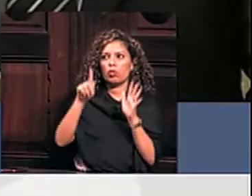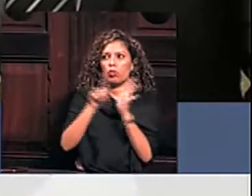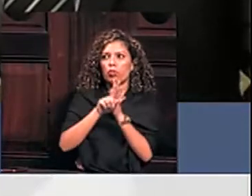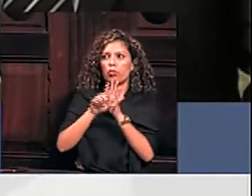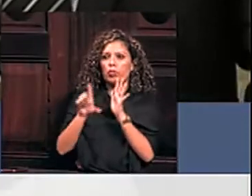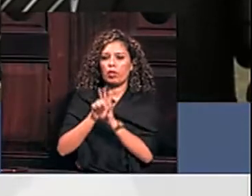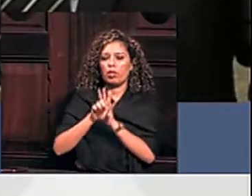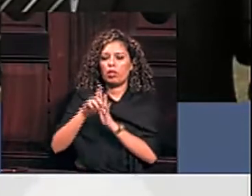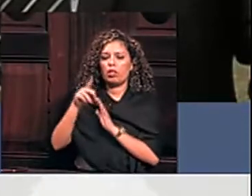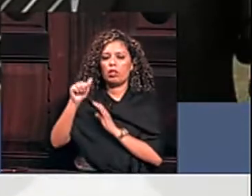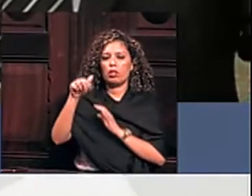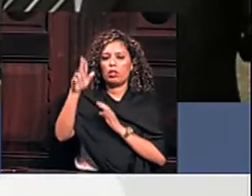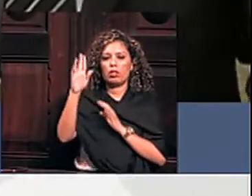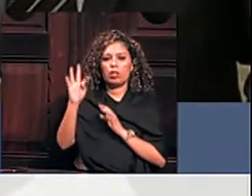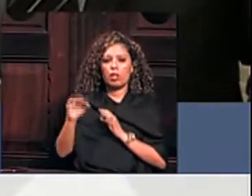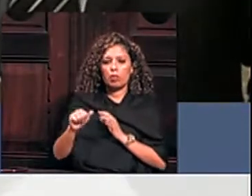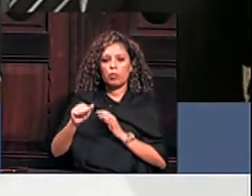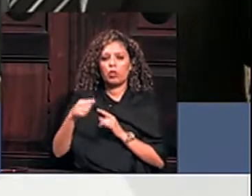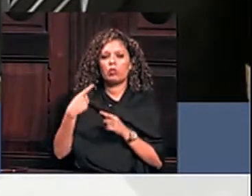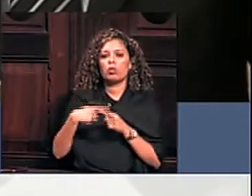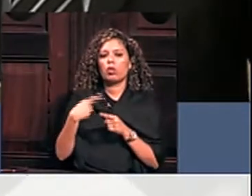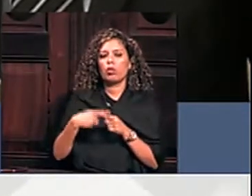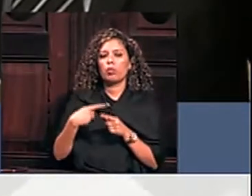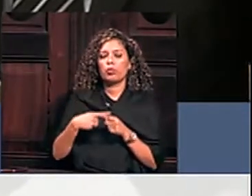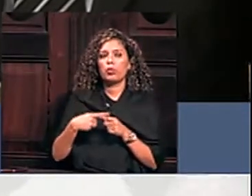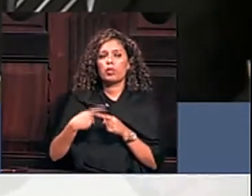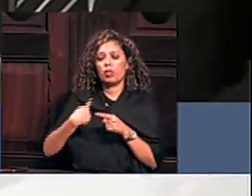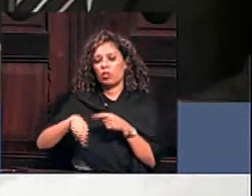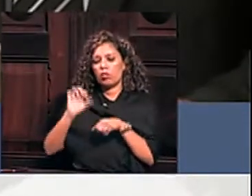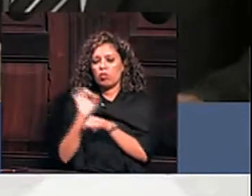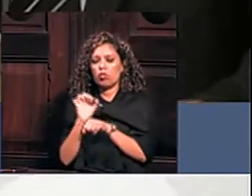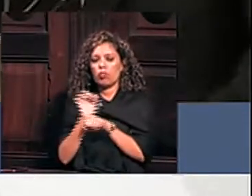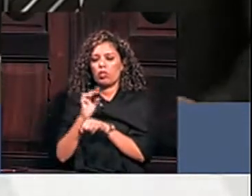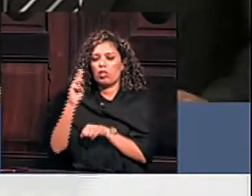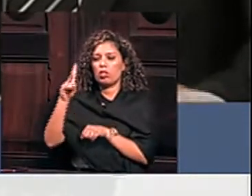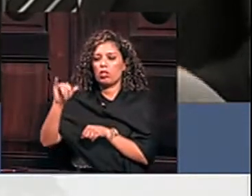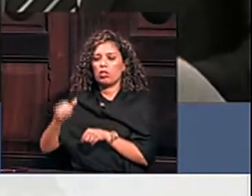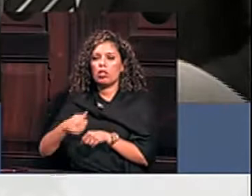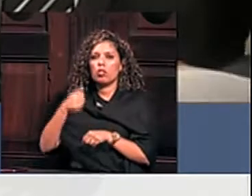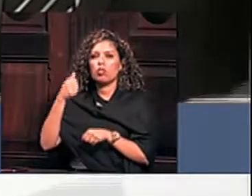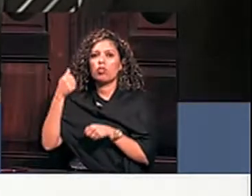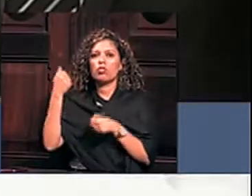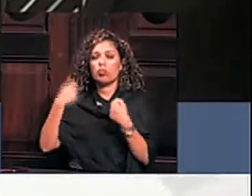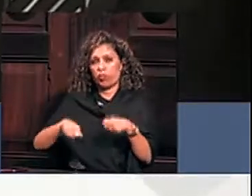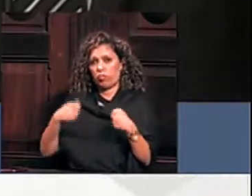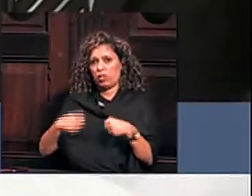de pauta para guardar os 3 dias. Se nesses 3 dias